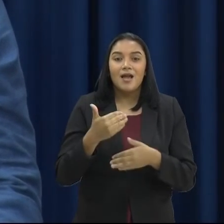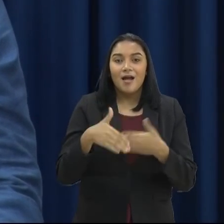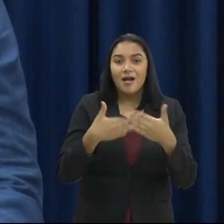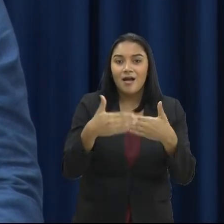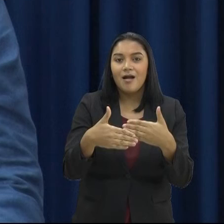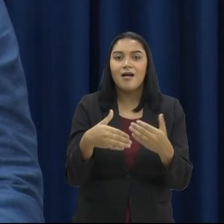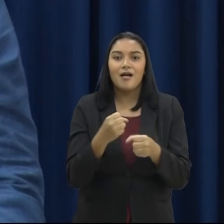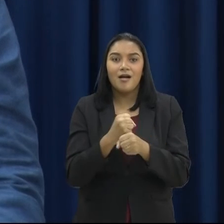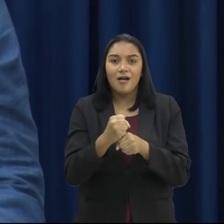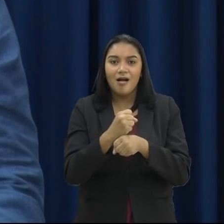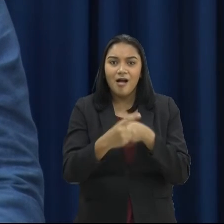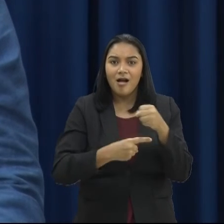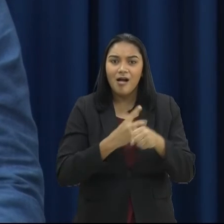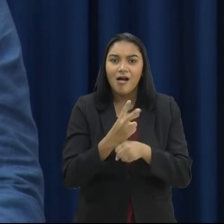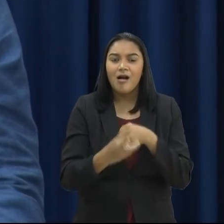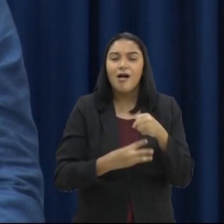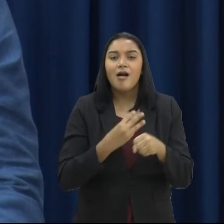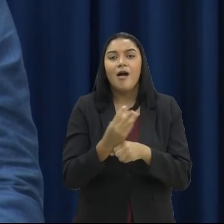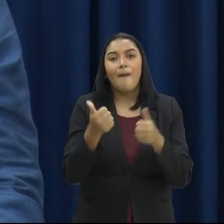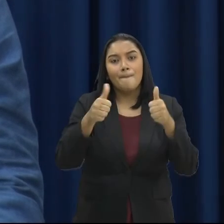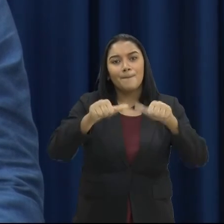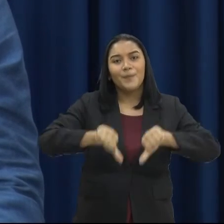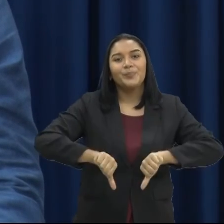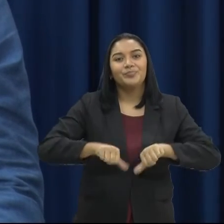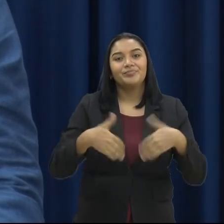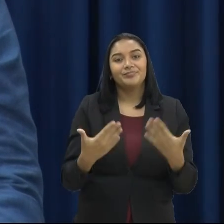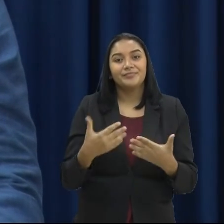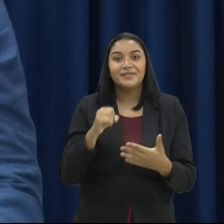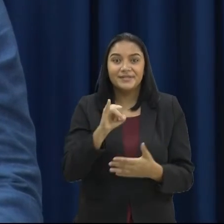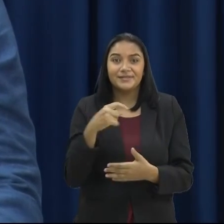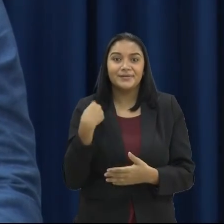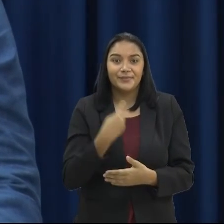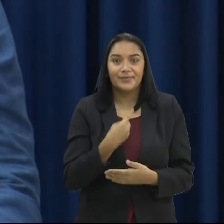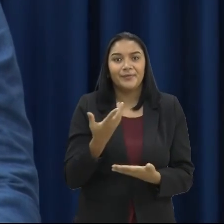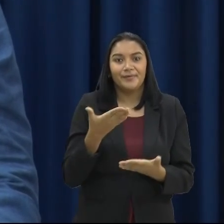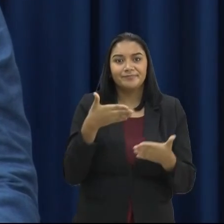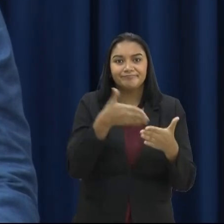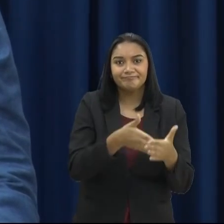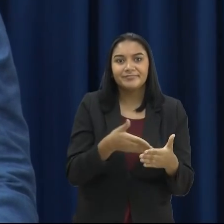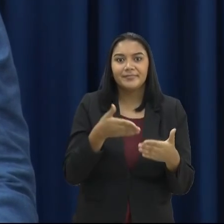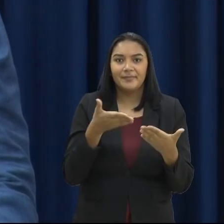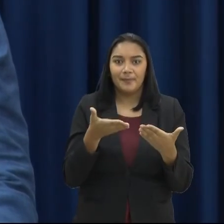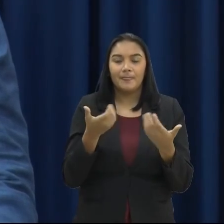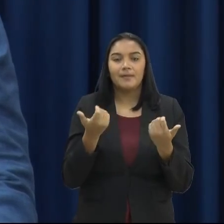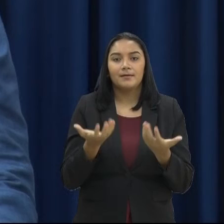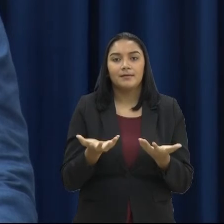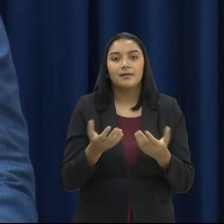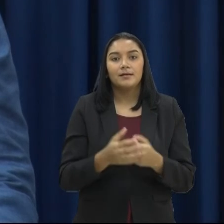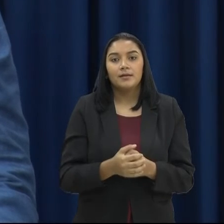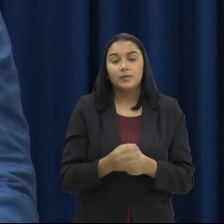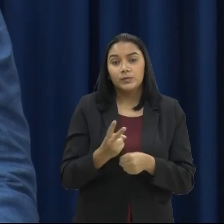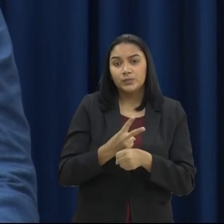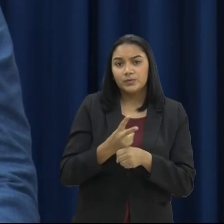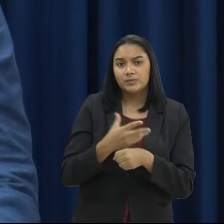se a gente não intervir nisso também. Nos últimos 2 anos, salvo engano,